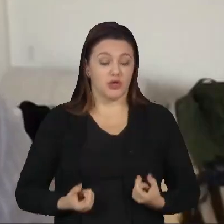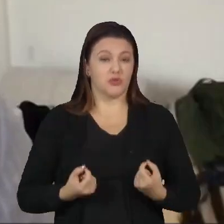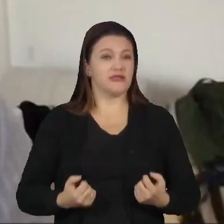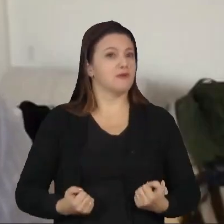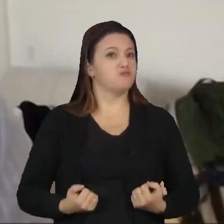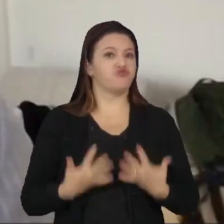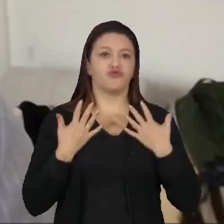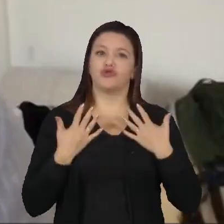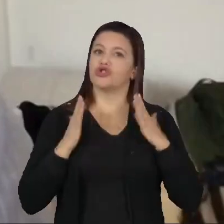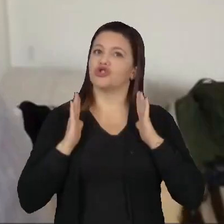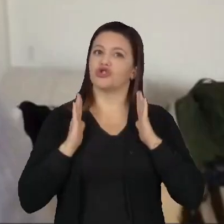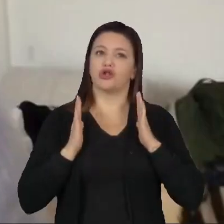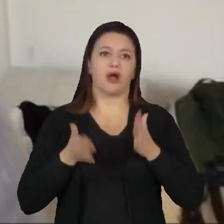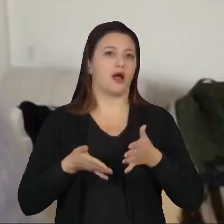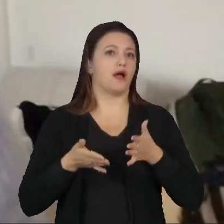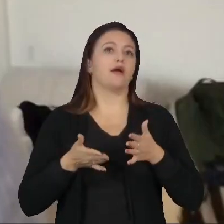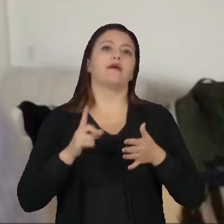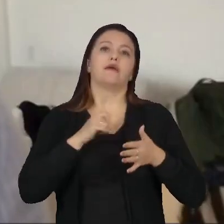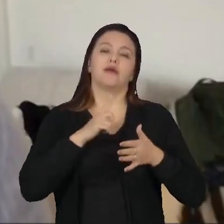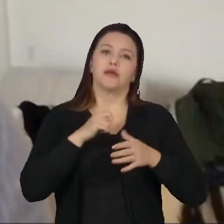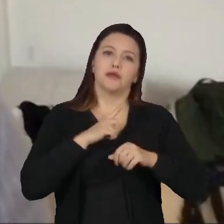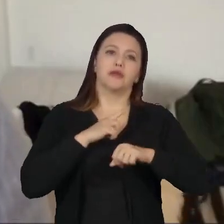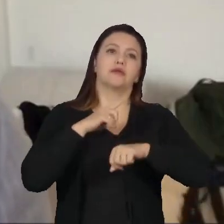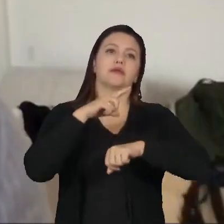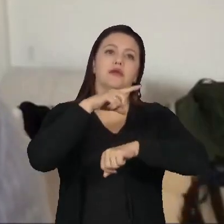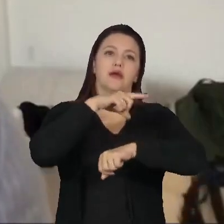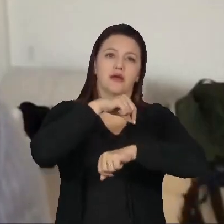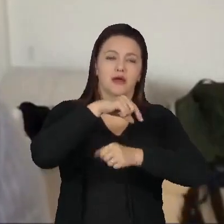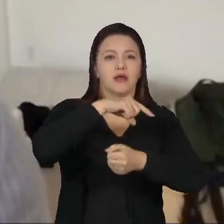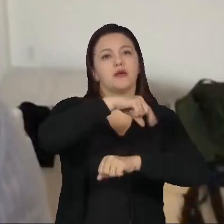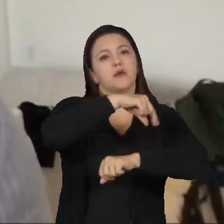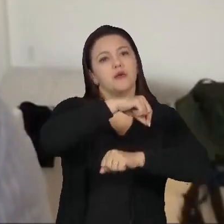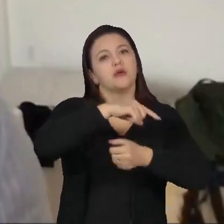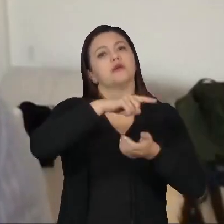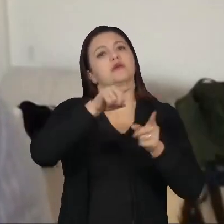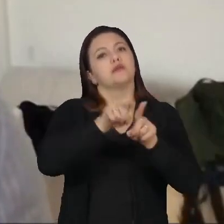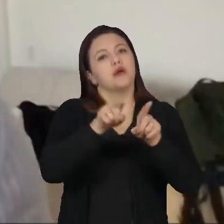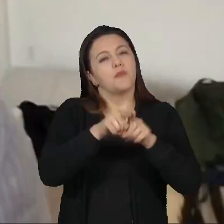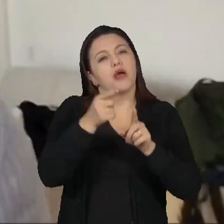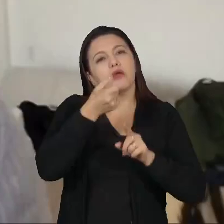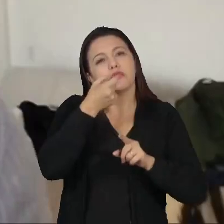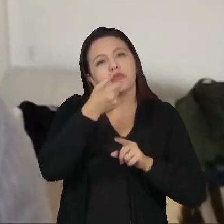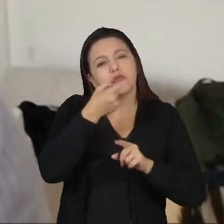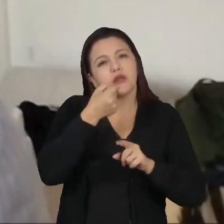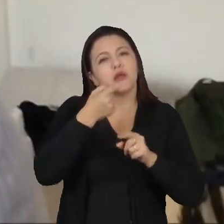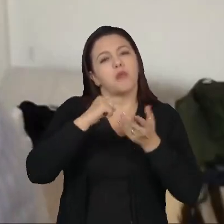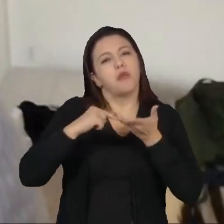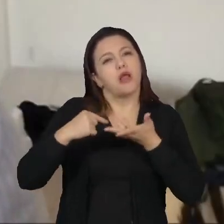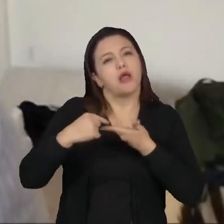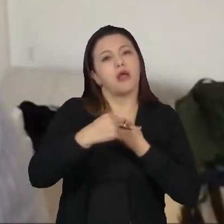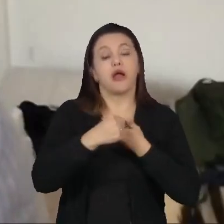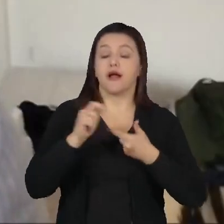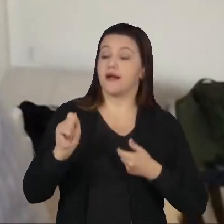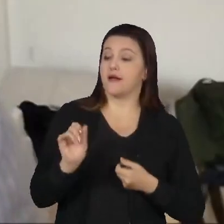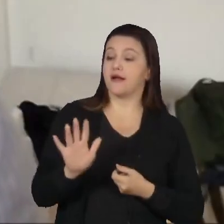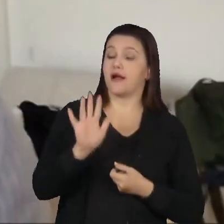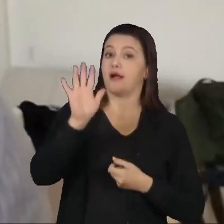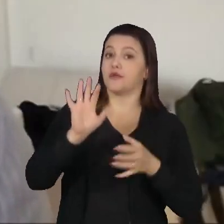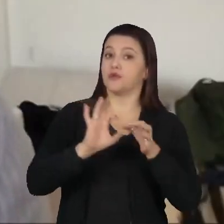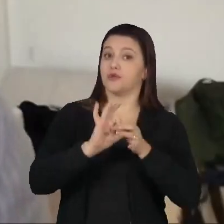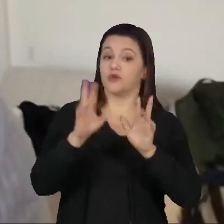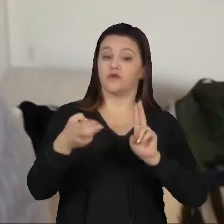metastática são combinações de imunoterápicos com anticorpo droga conjugada. São tratamentos extremamente caros e que não são disponíveis no